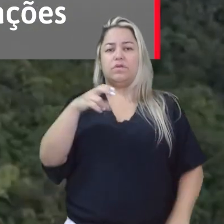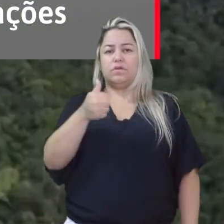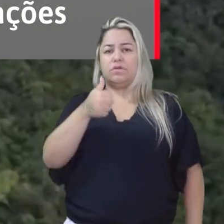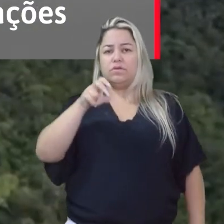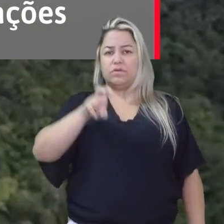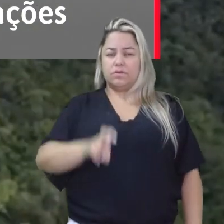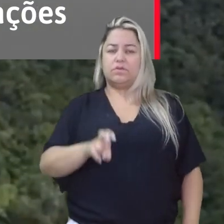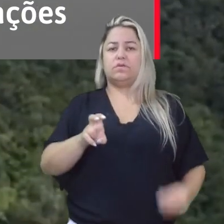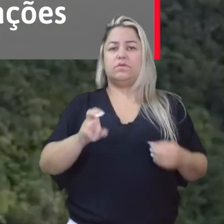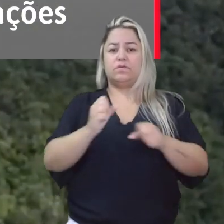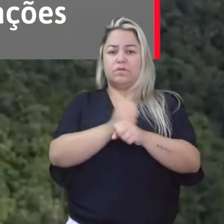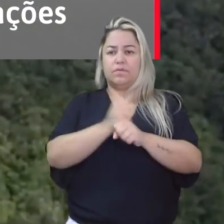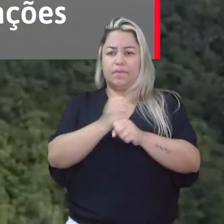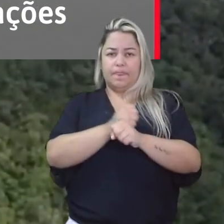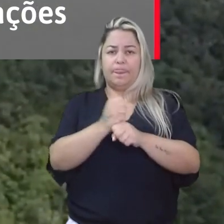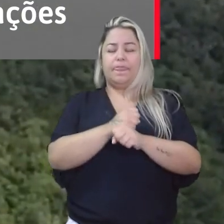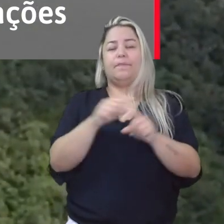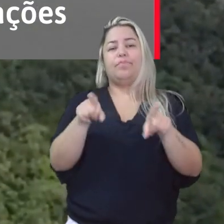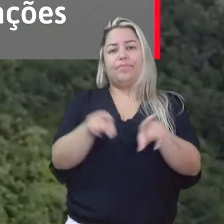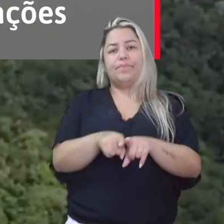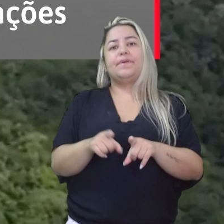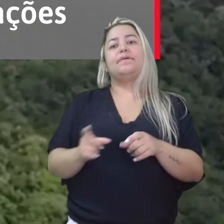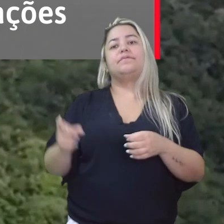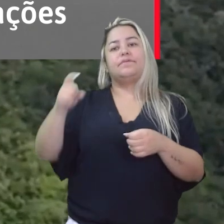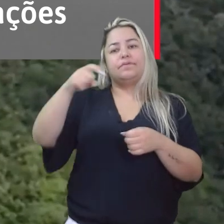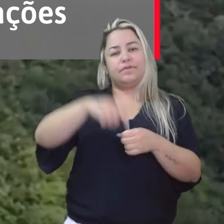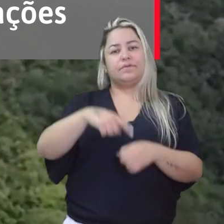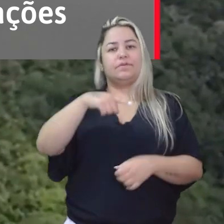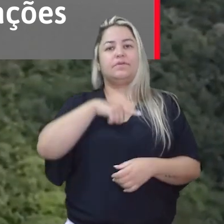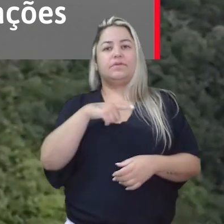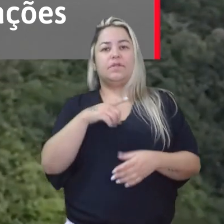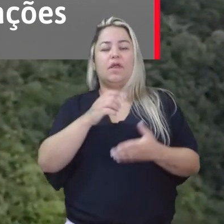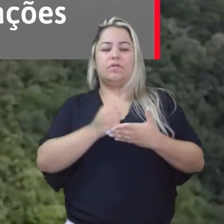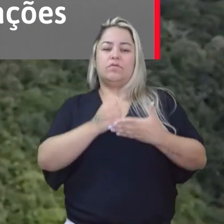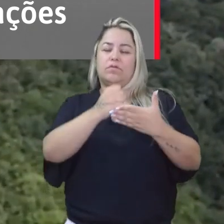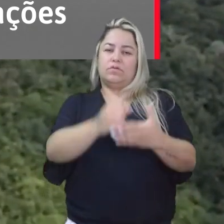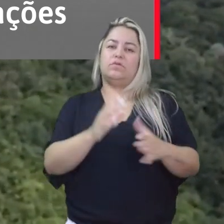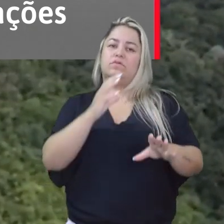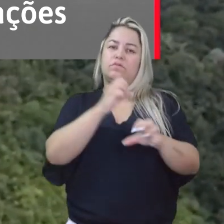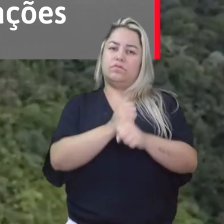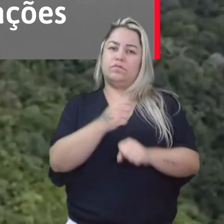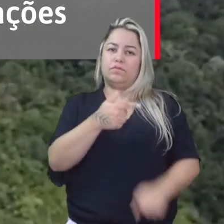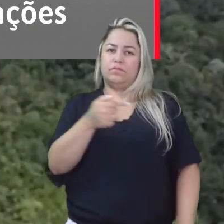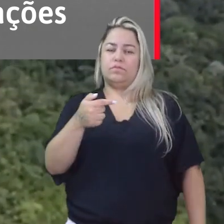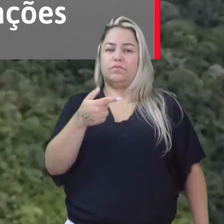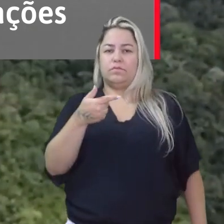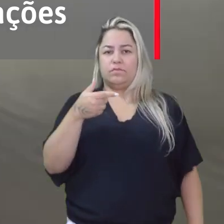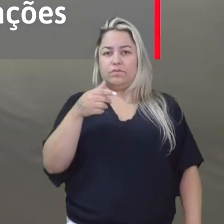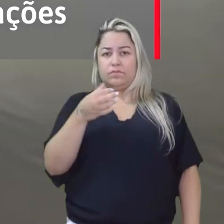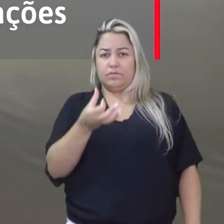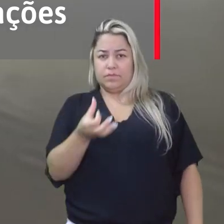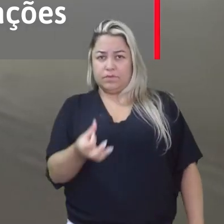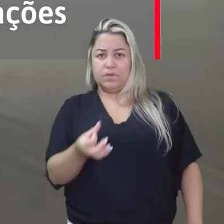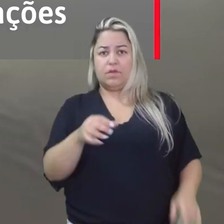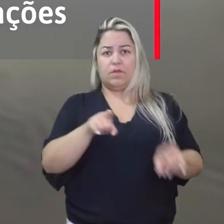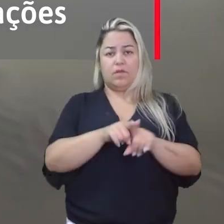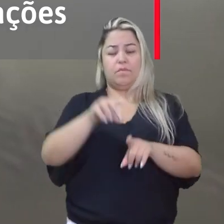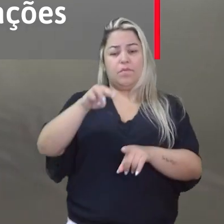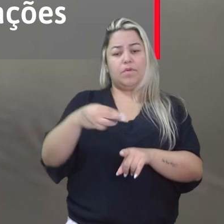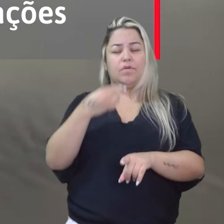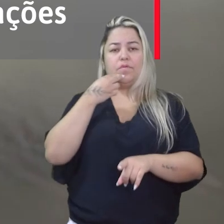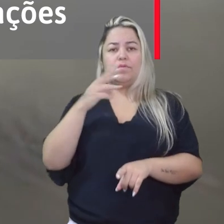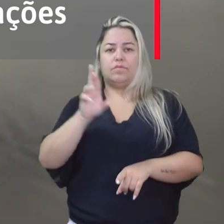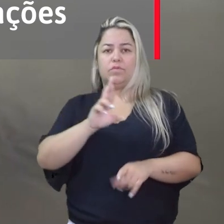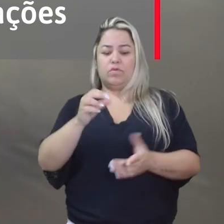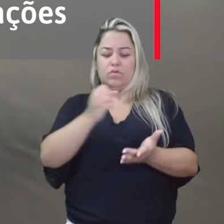em 15 anos de existência do fundo, que também voltou a receber doações, somando 726 milhões de